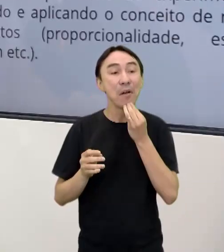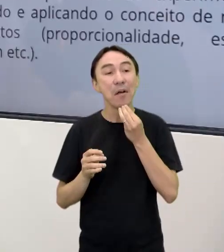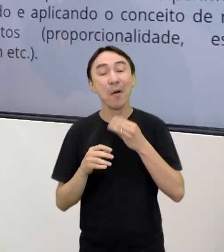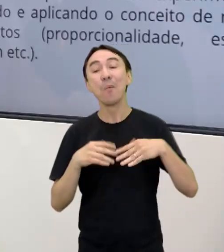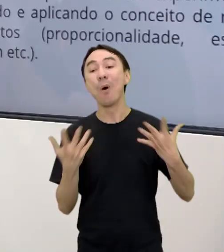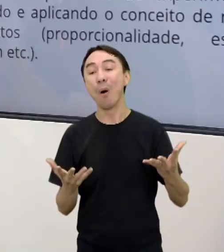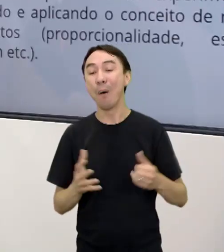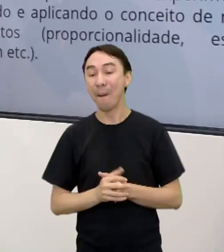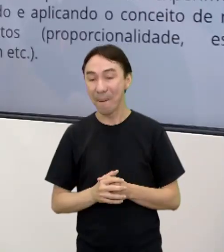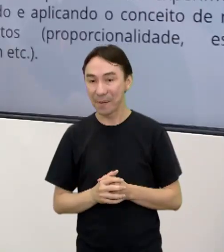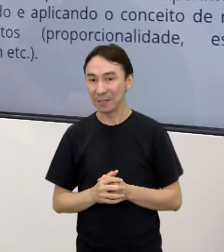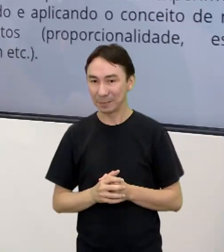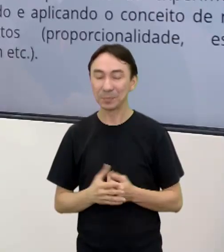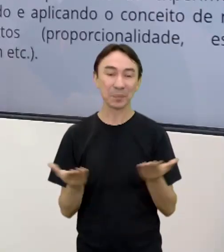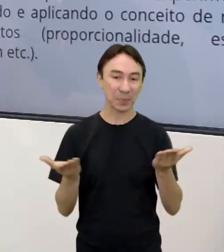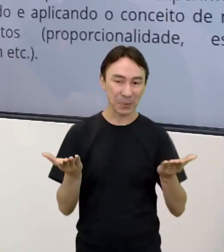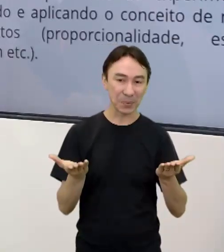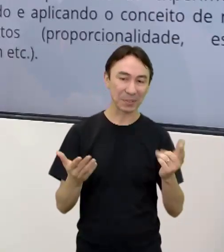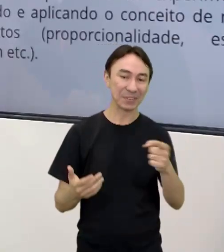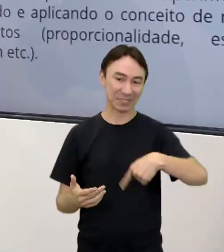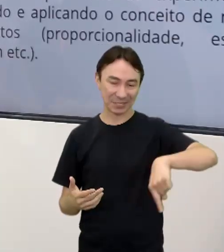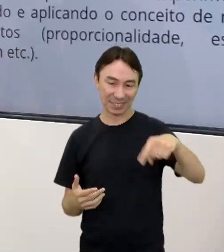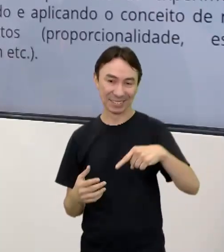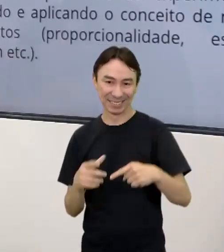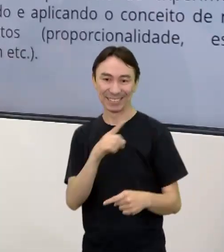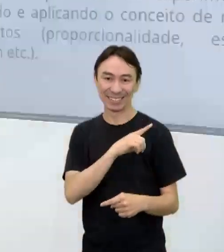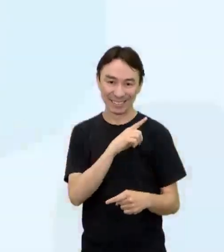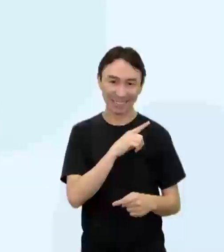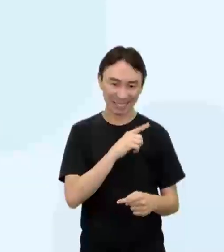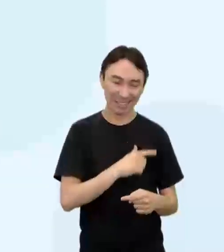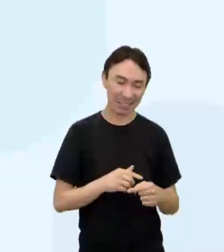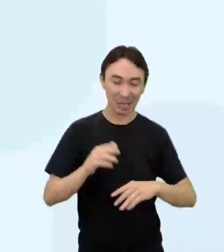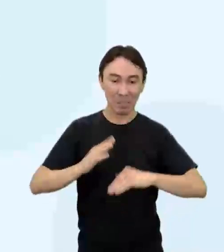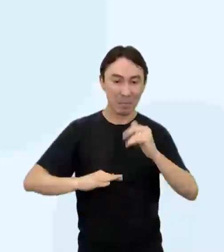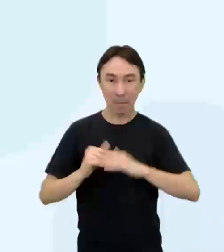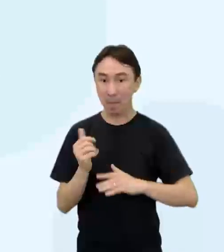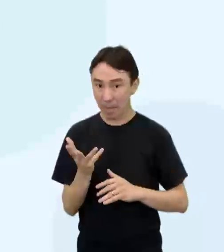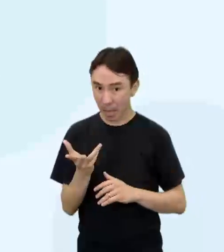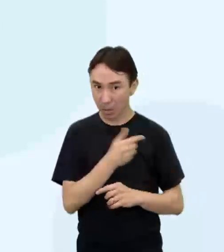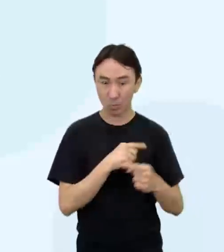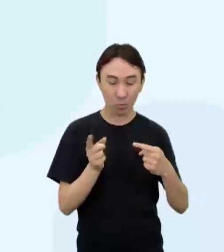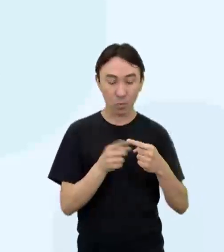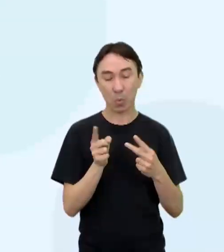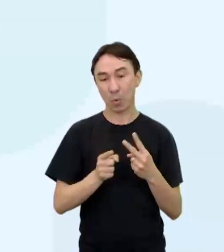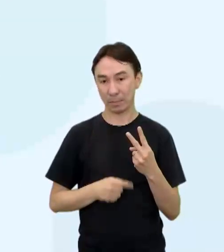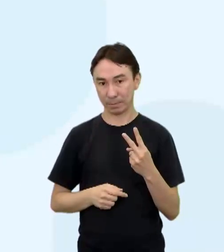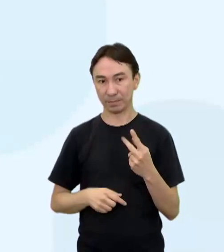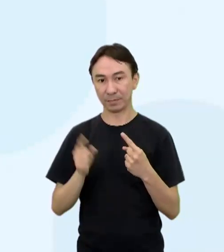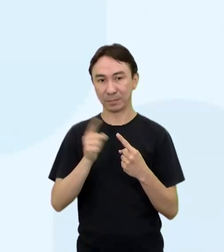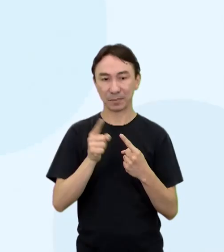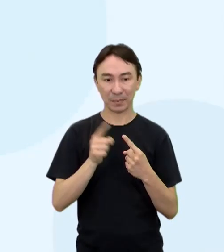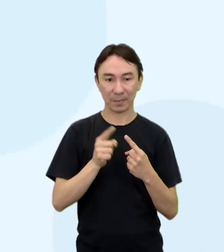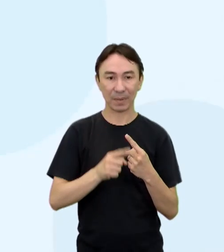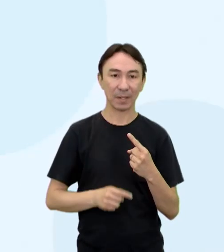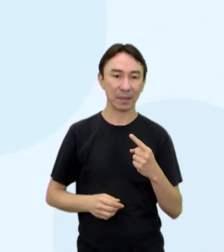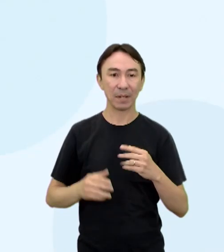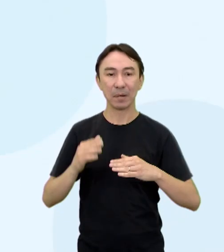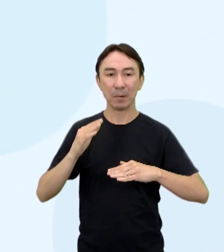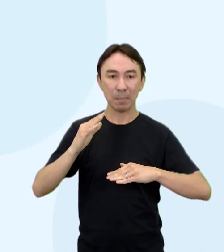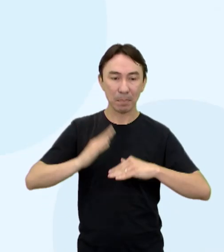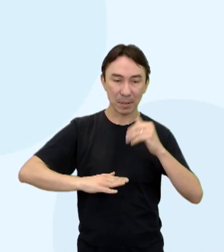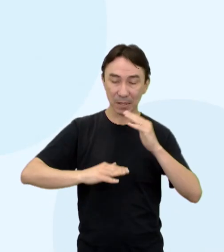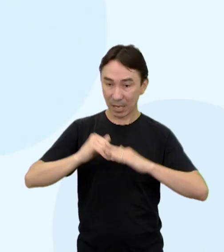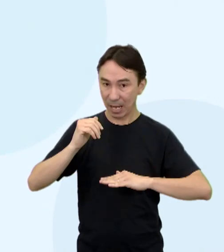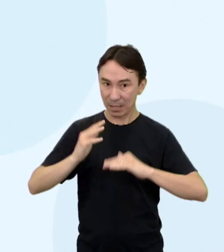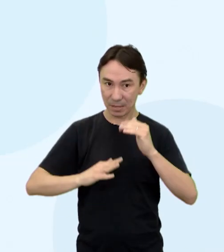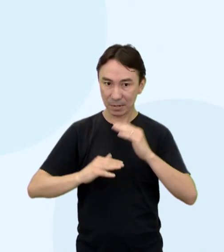falar melhor disso daí, ó, hoje a gente vai apresentar aí duas habilidadezinhas, né? Nós temos a habilidade 5, do 5º ano,